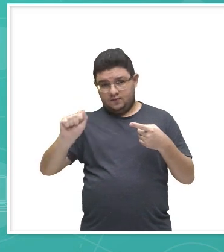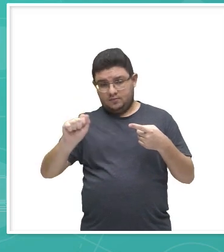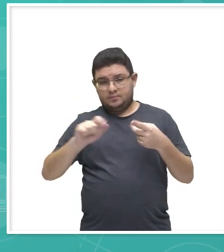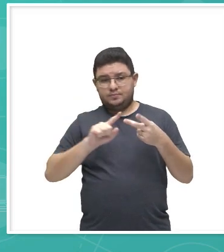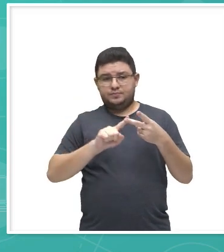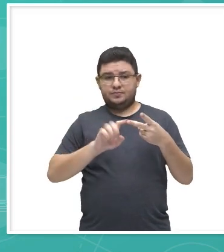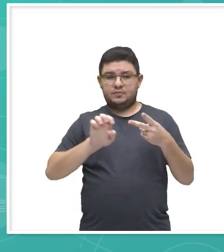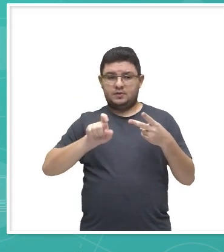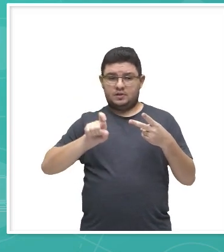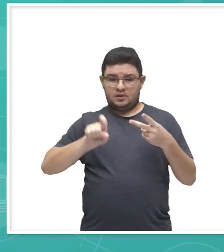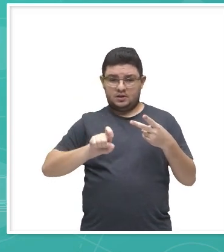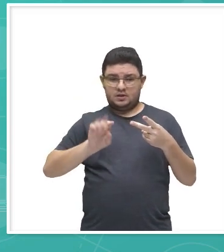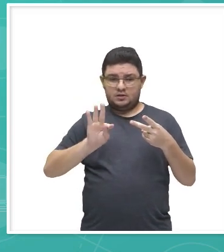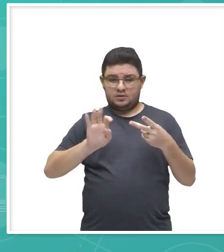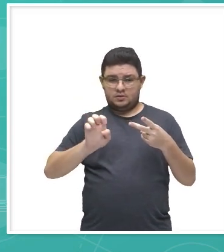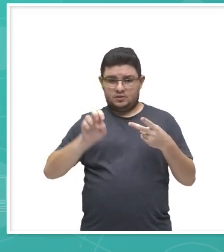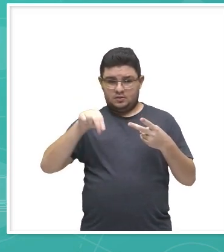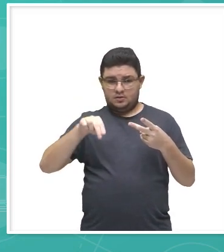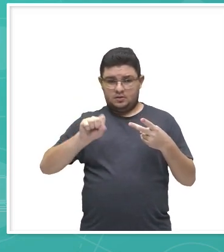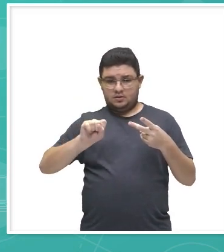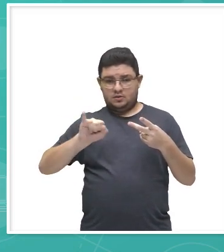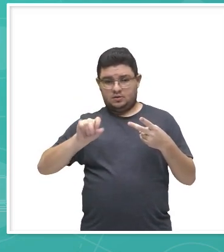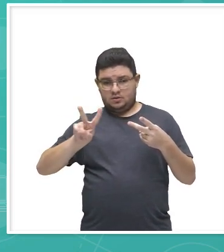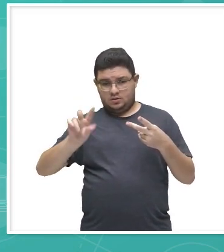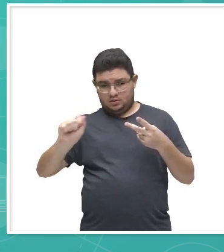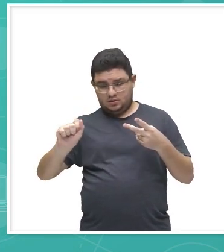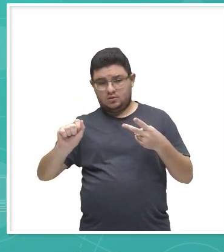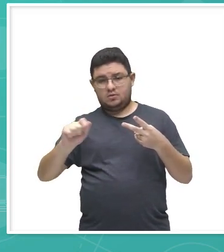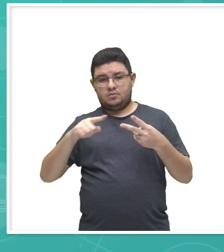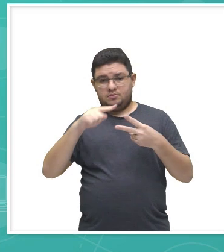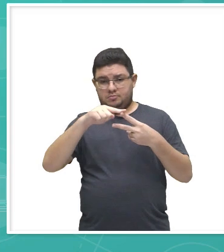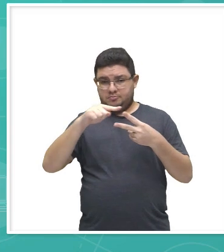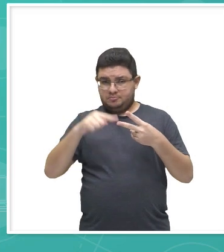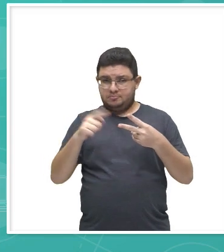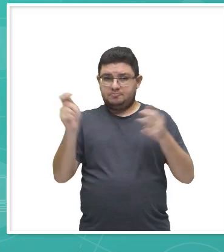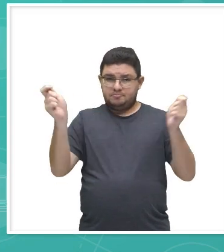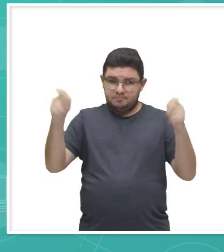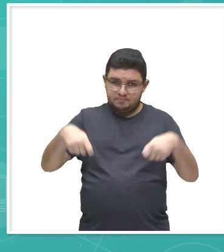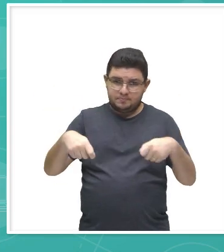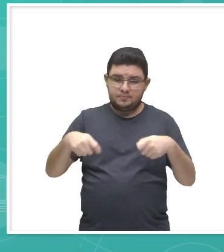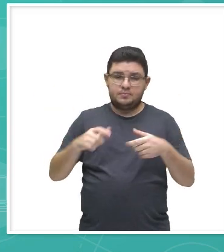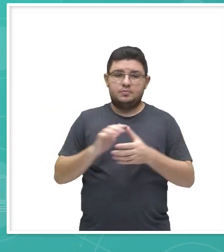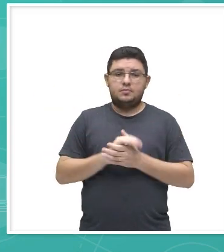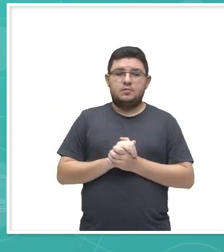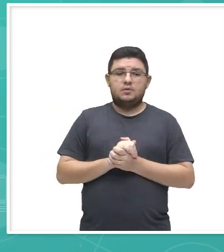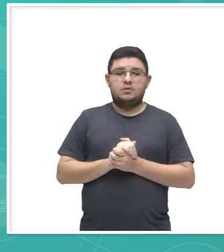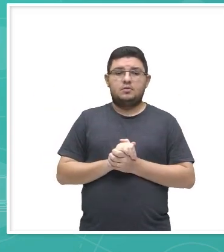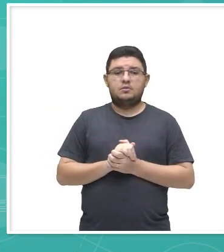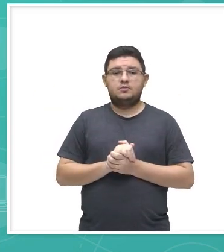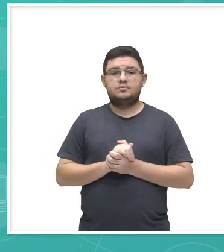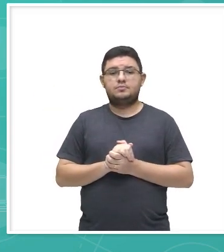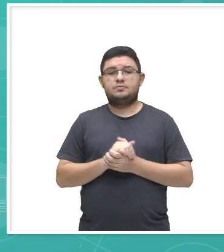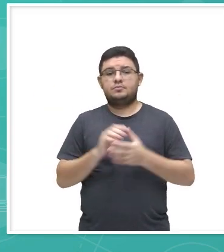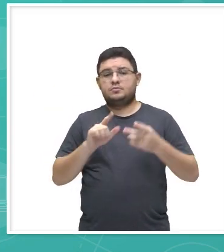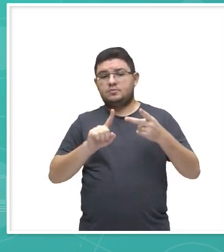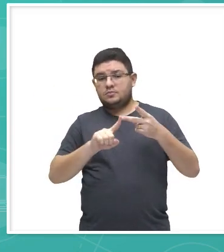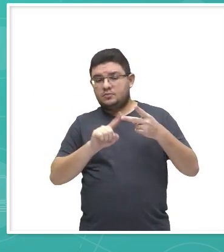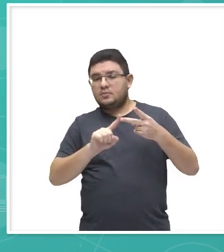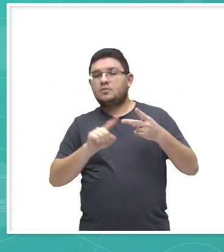a atividade extensiva, a gente vai observar algumas características que são